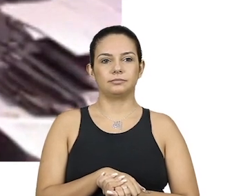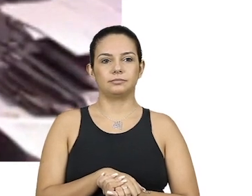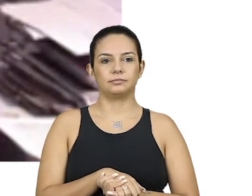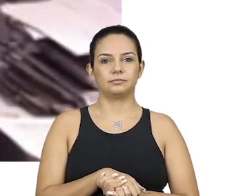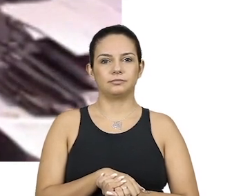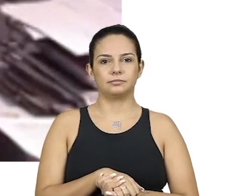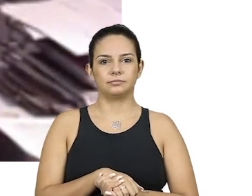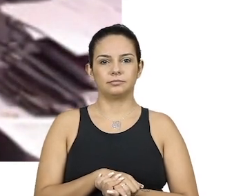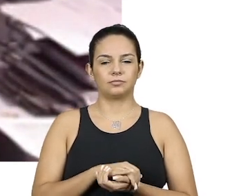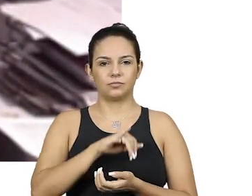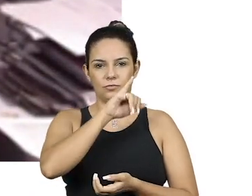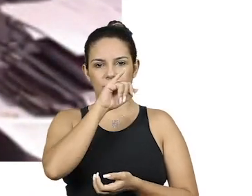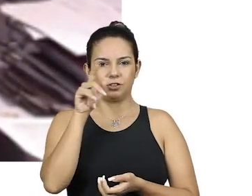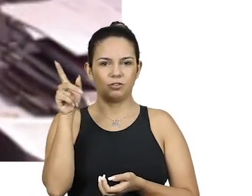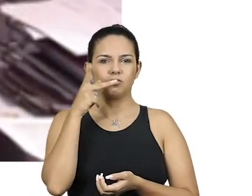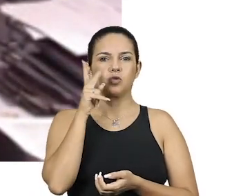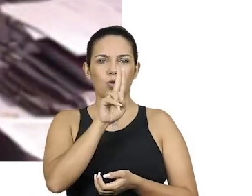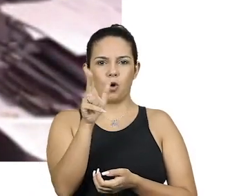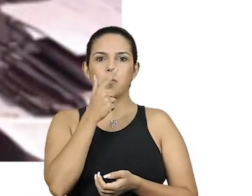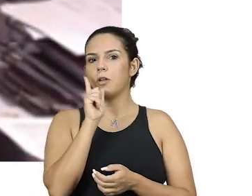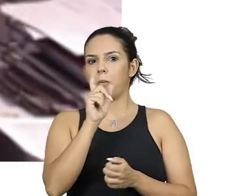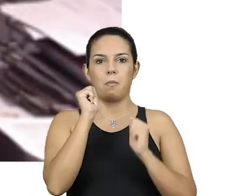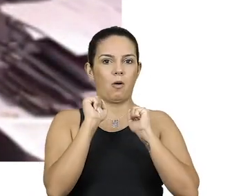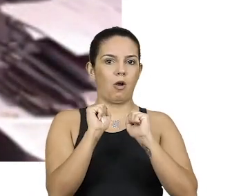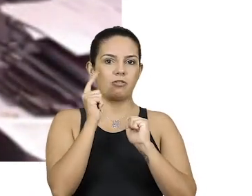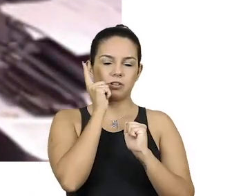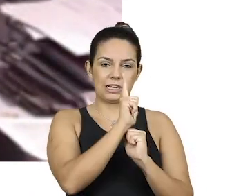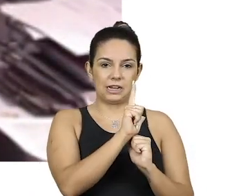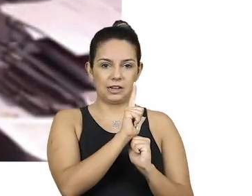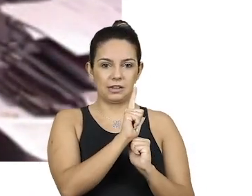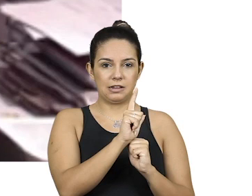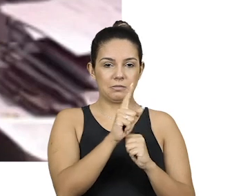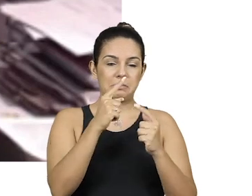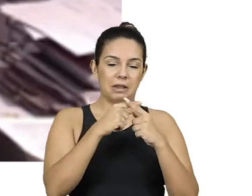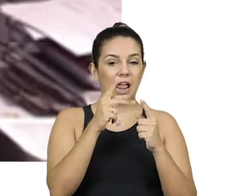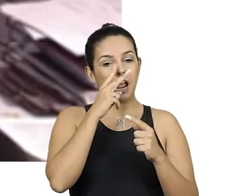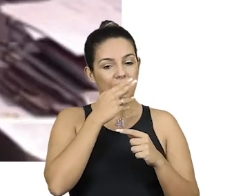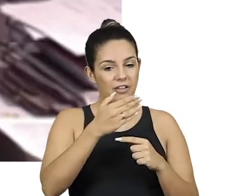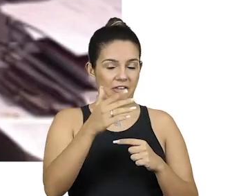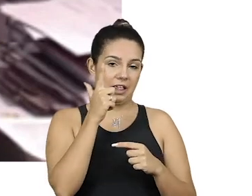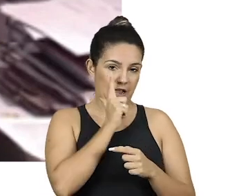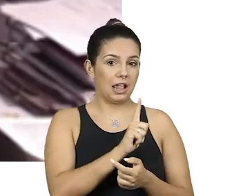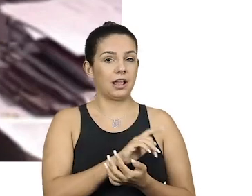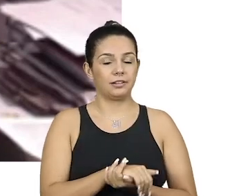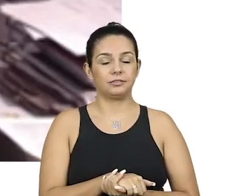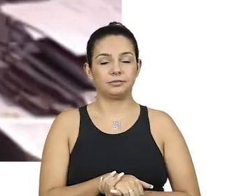Trump não pode vencer, mas possivelmente vencerá.